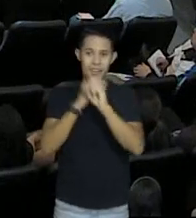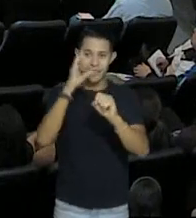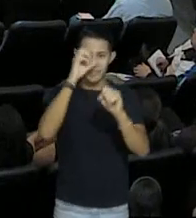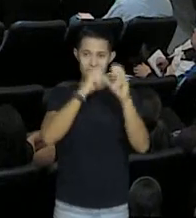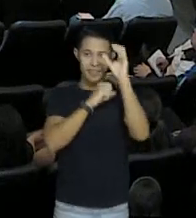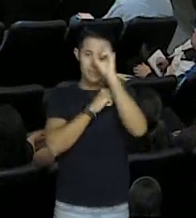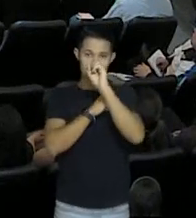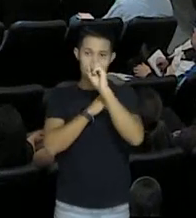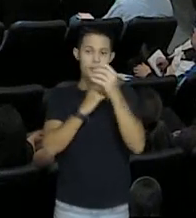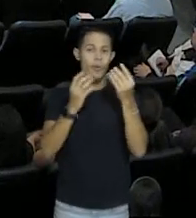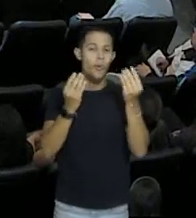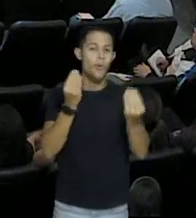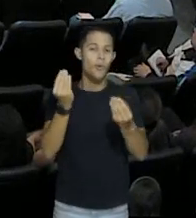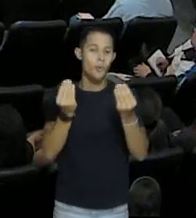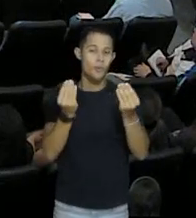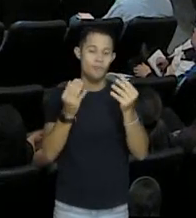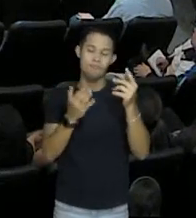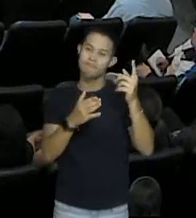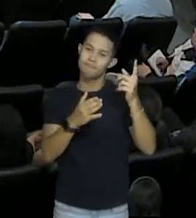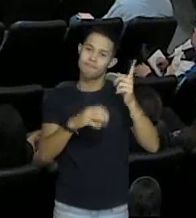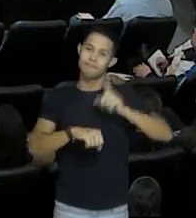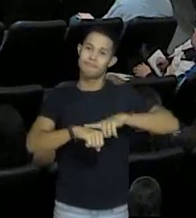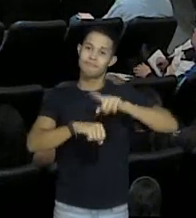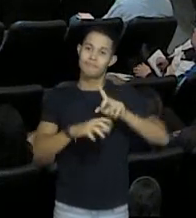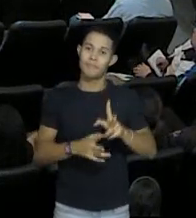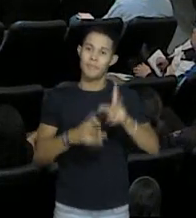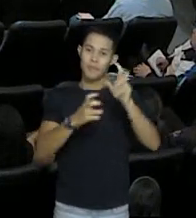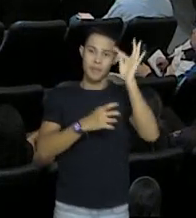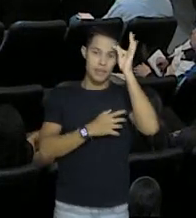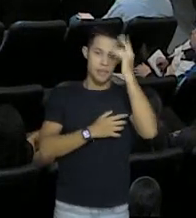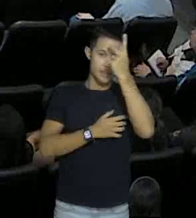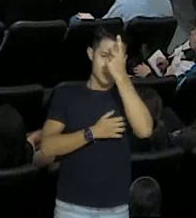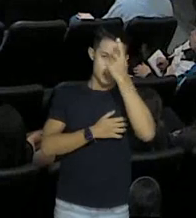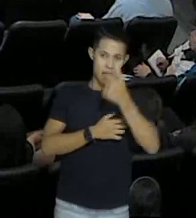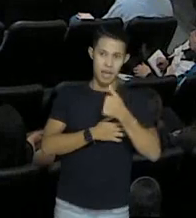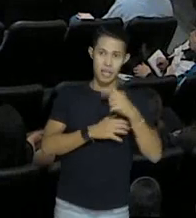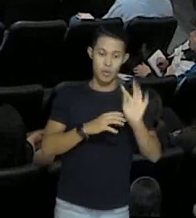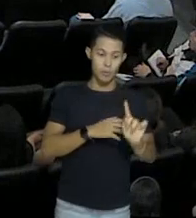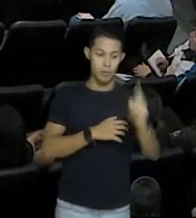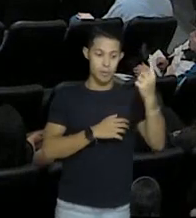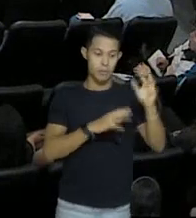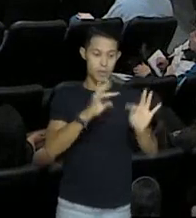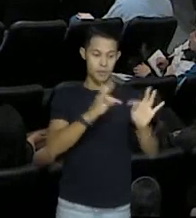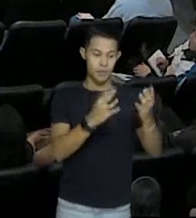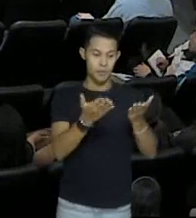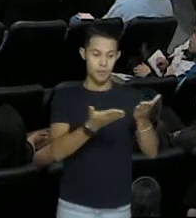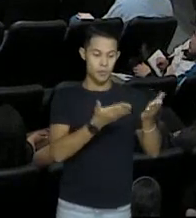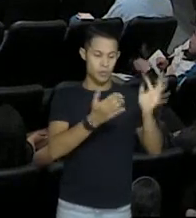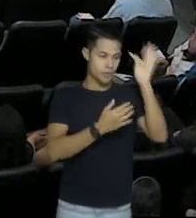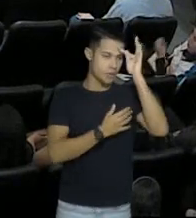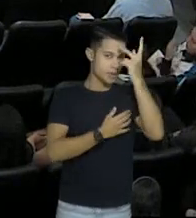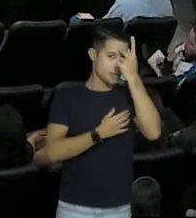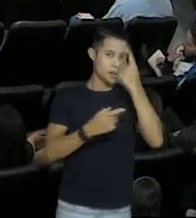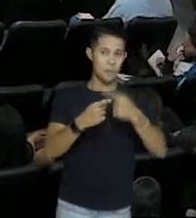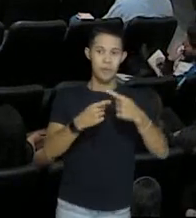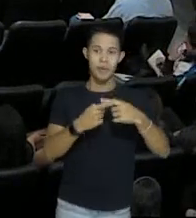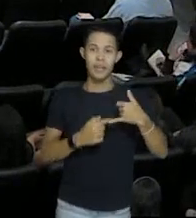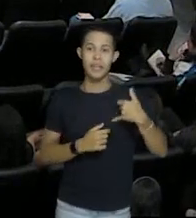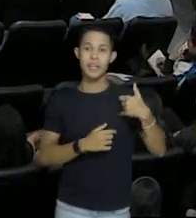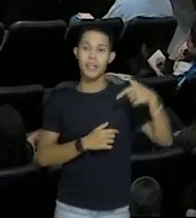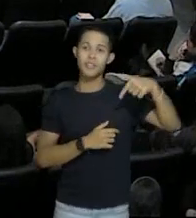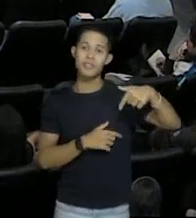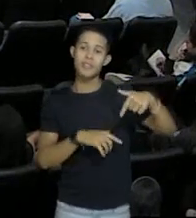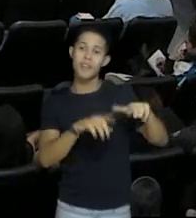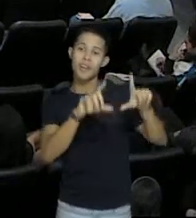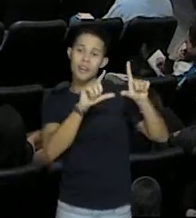aprendizagem. Você vê que é TDAH. Eu trato o TDAH primeiro. Porque ela tem só 7 anos. Muitas somem o